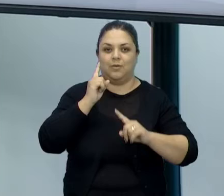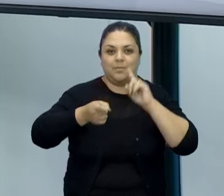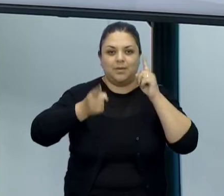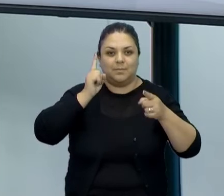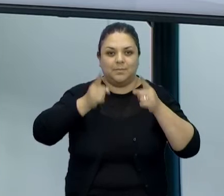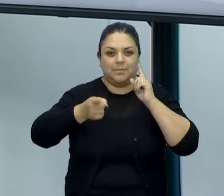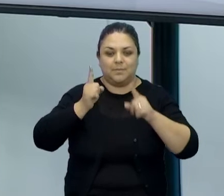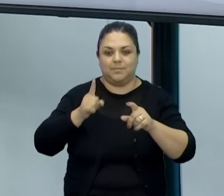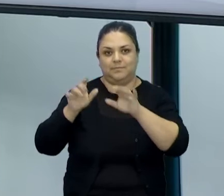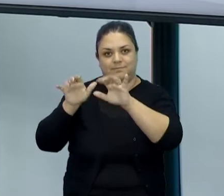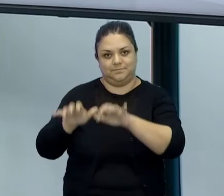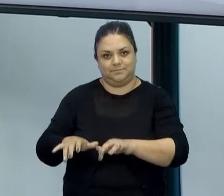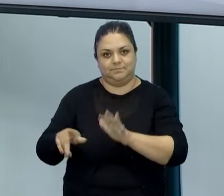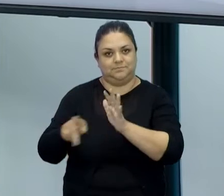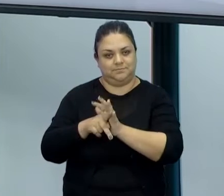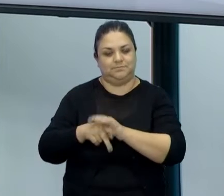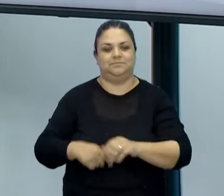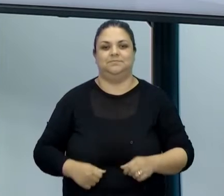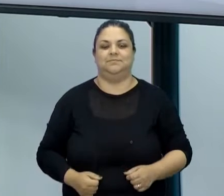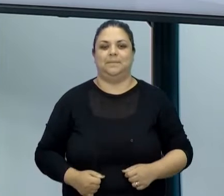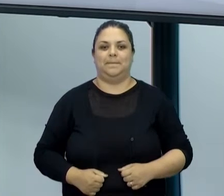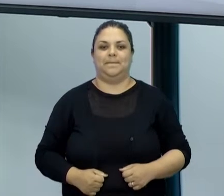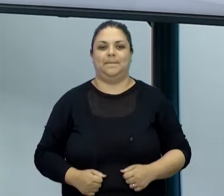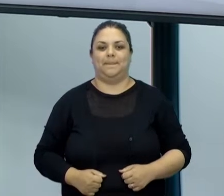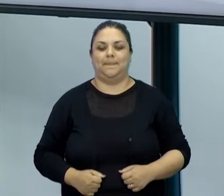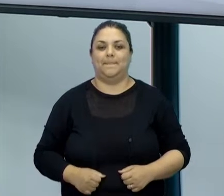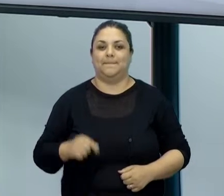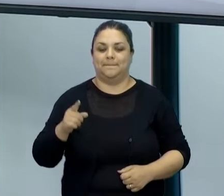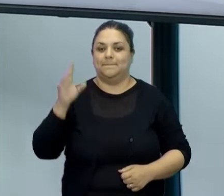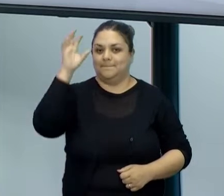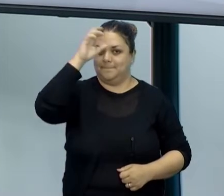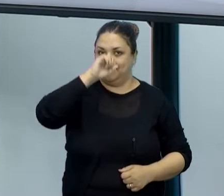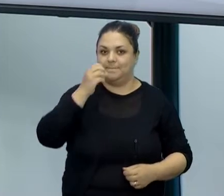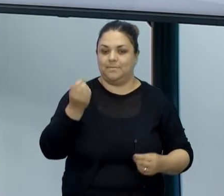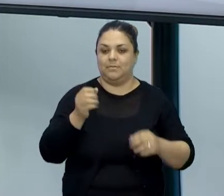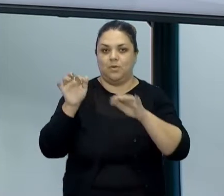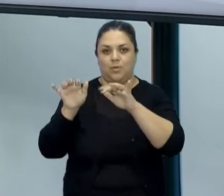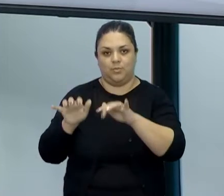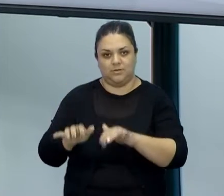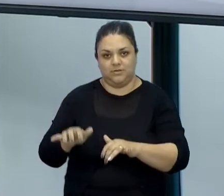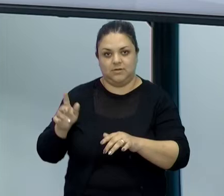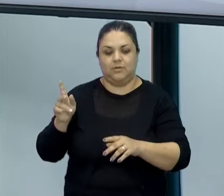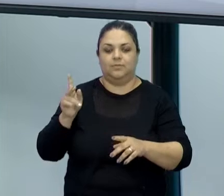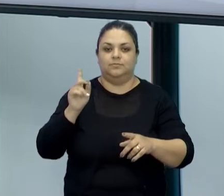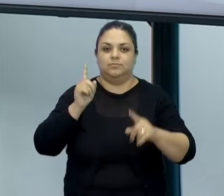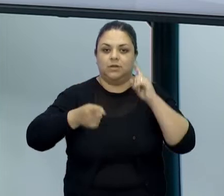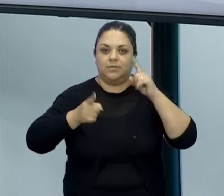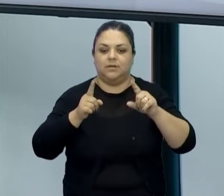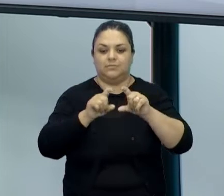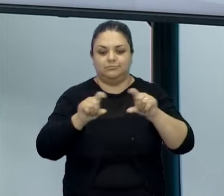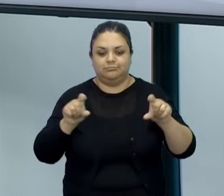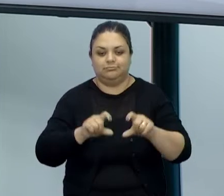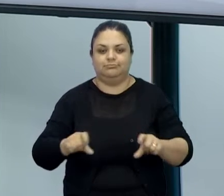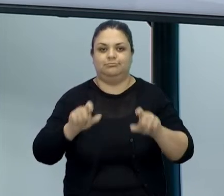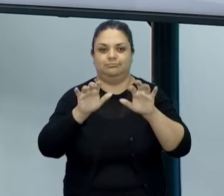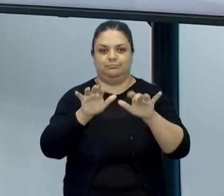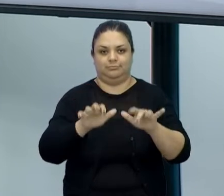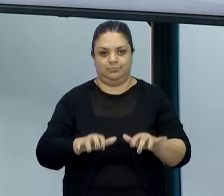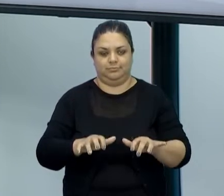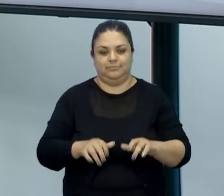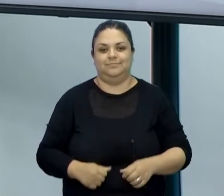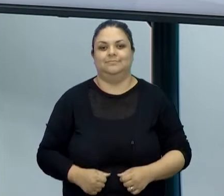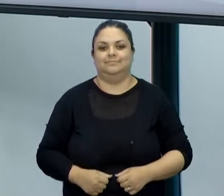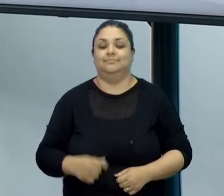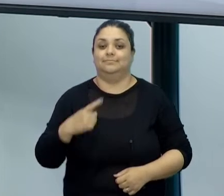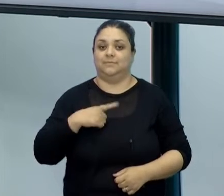gente vai recapitular já já quais são as formas de escrita da computação e da programação e tem uma